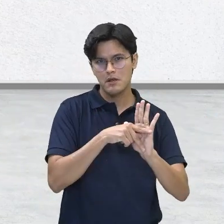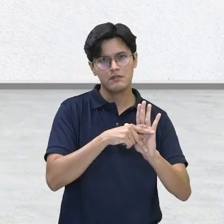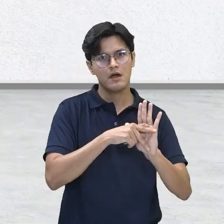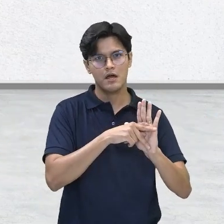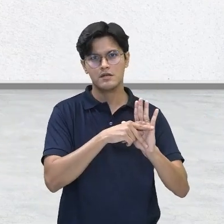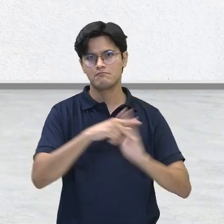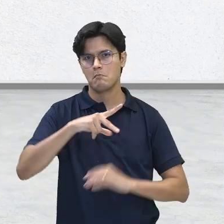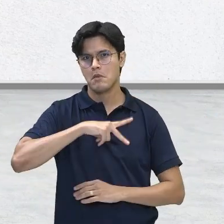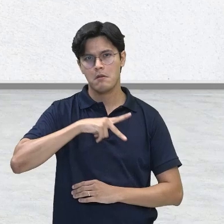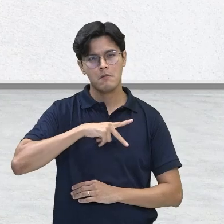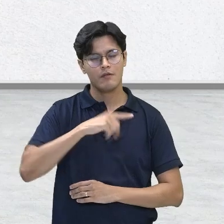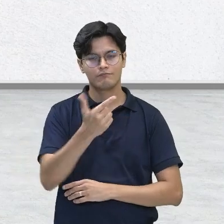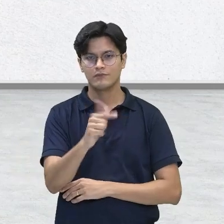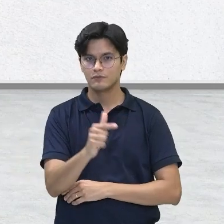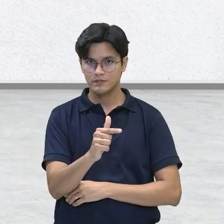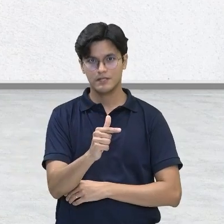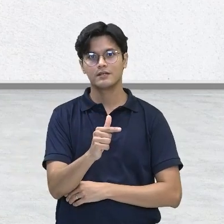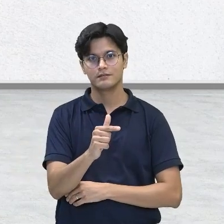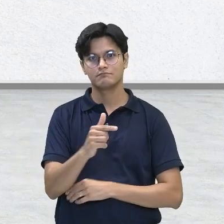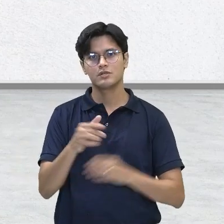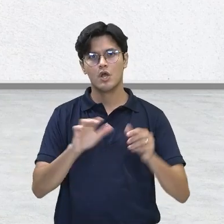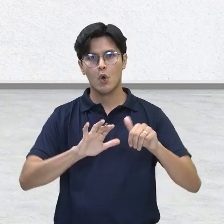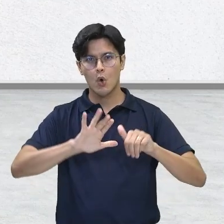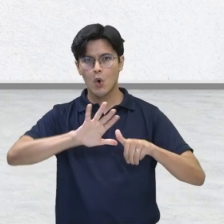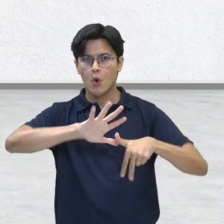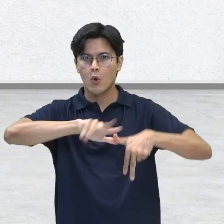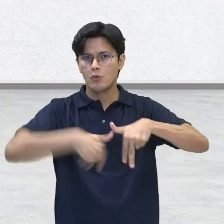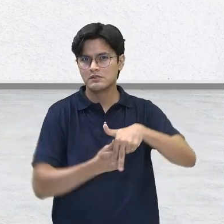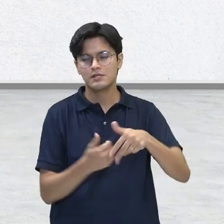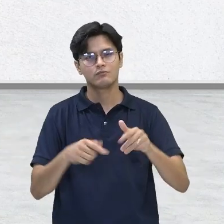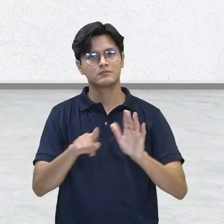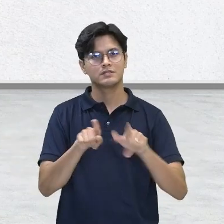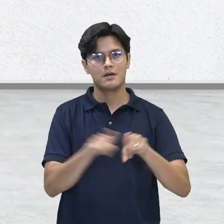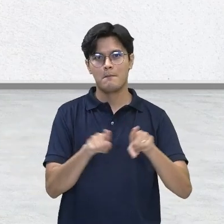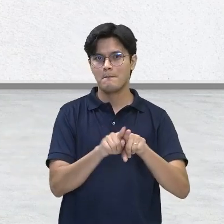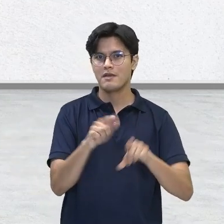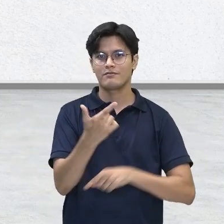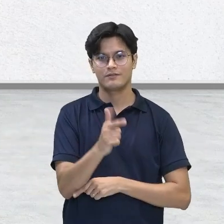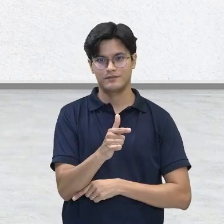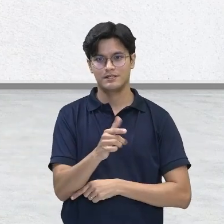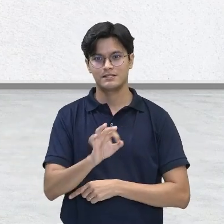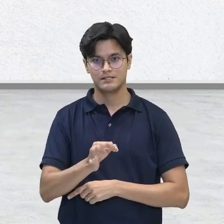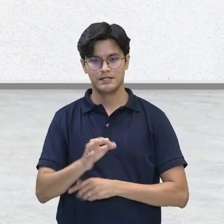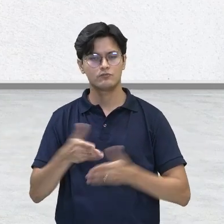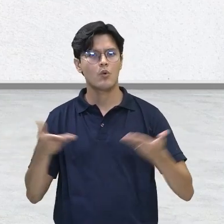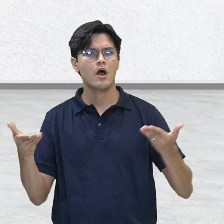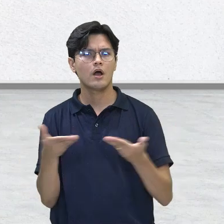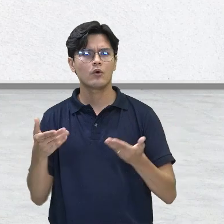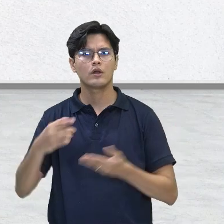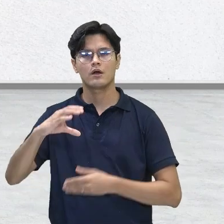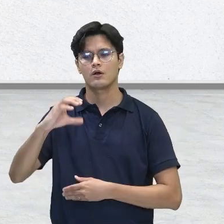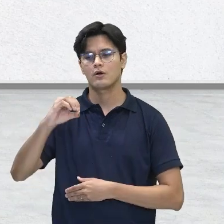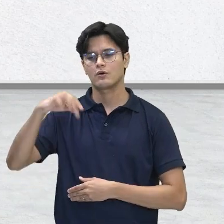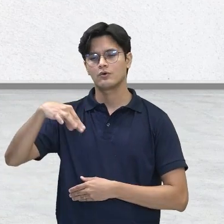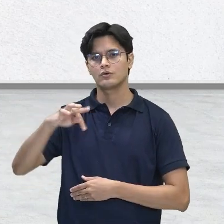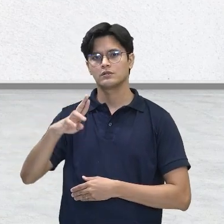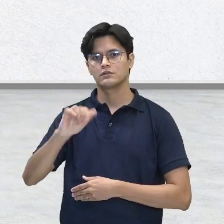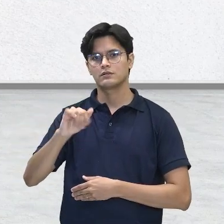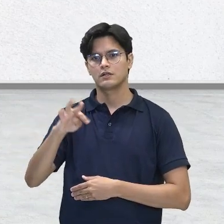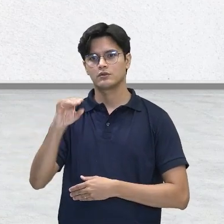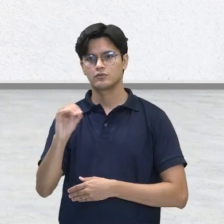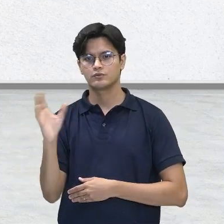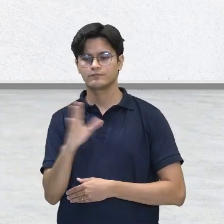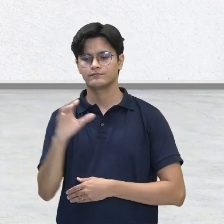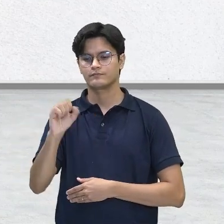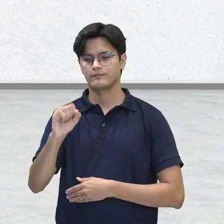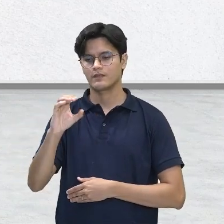de natureza, o que cada um deles pensa. Agora vamos ver o que é o chamado contrato social. Hobbes diz